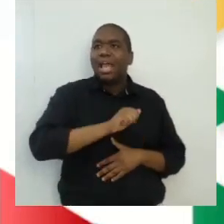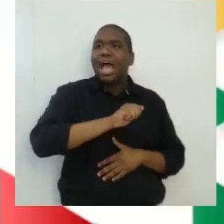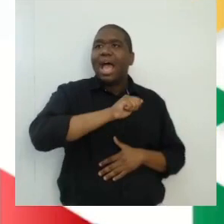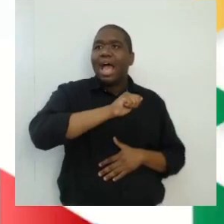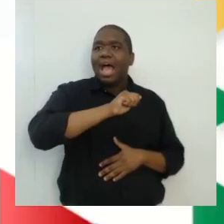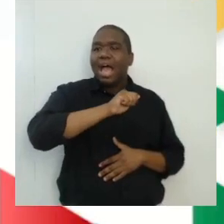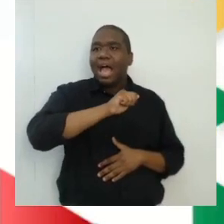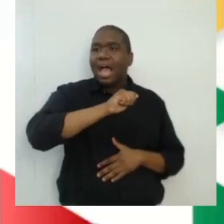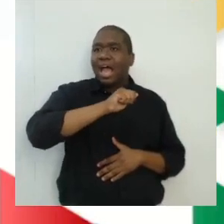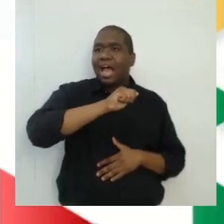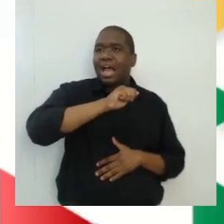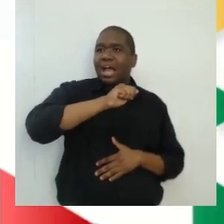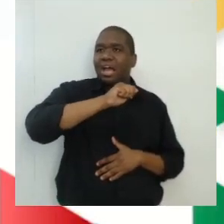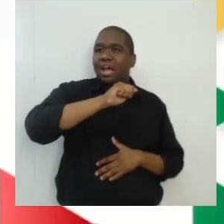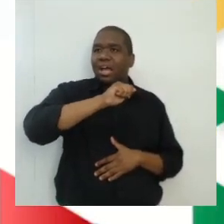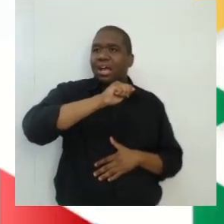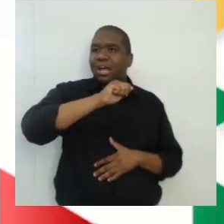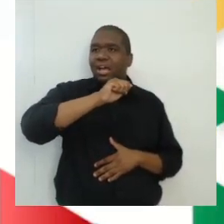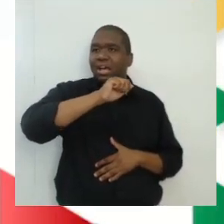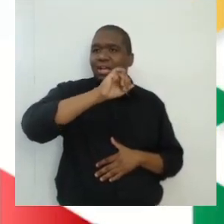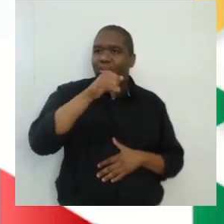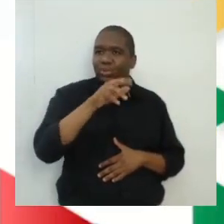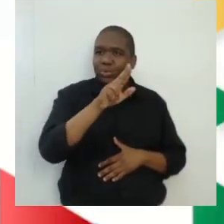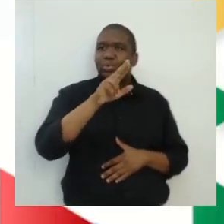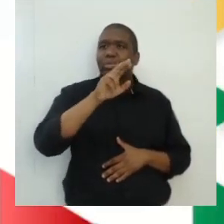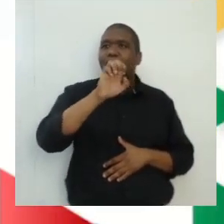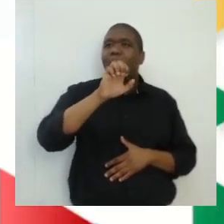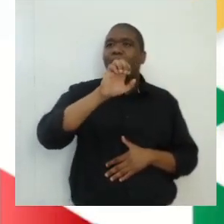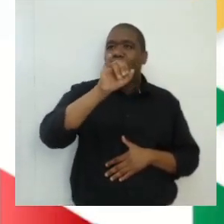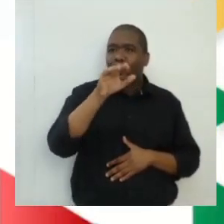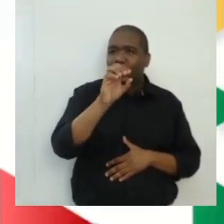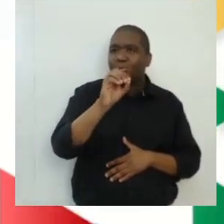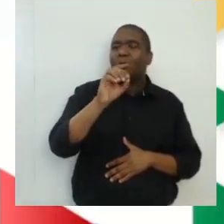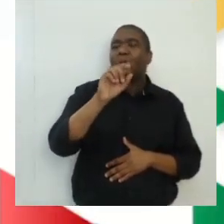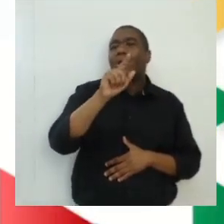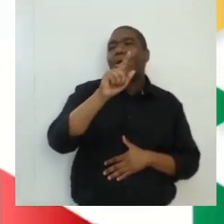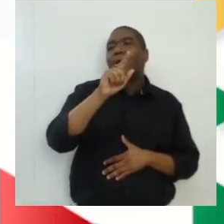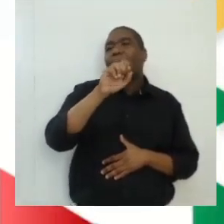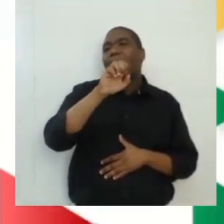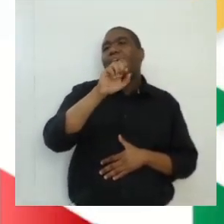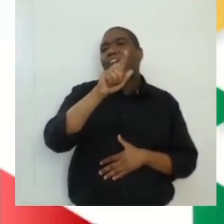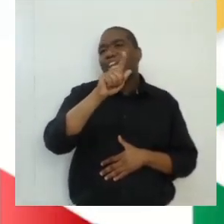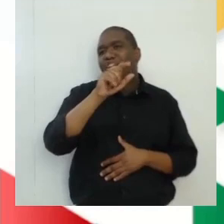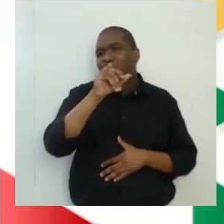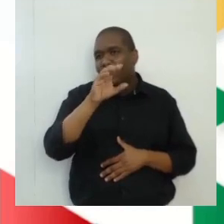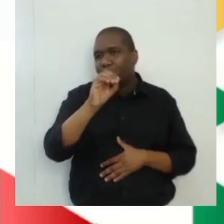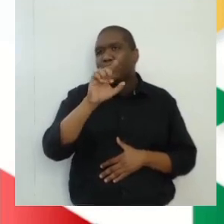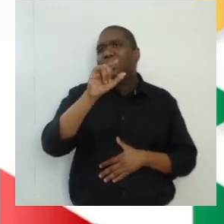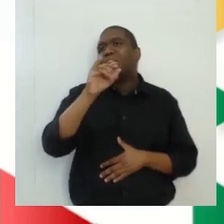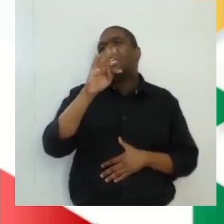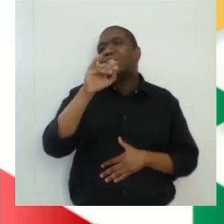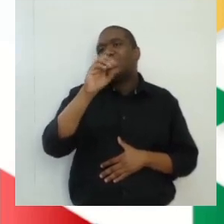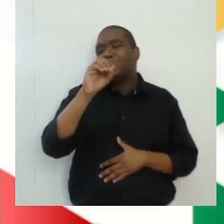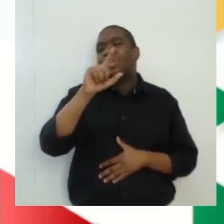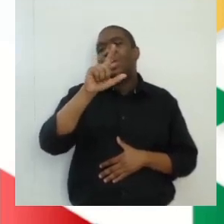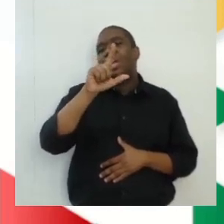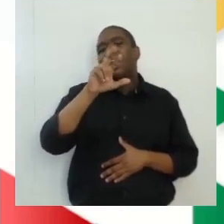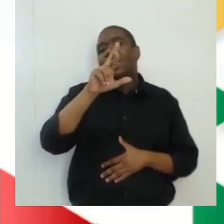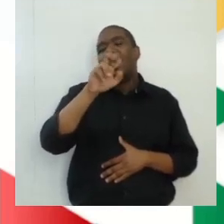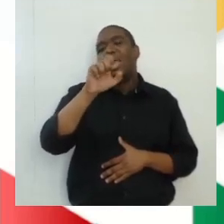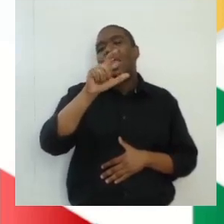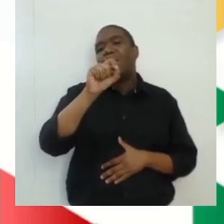ígil, ógio e úgil, como presságio, régio, litígio, relógio